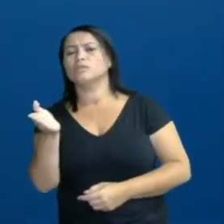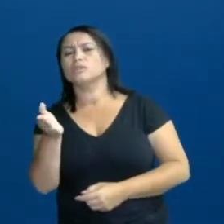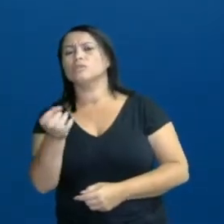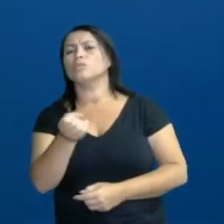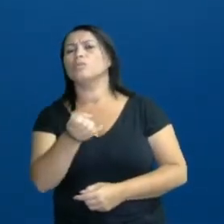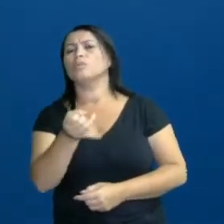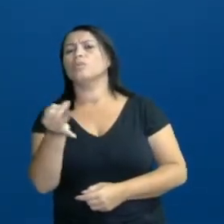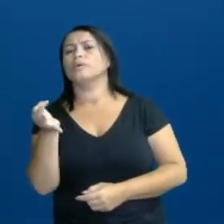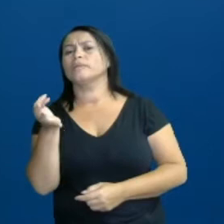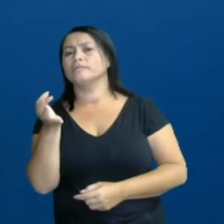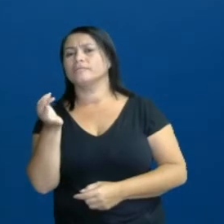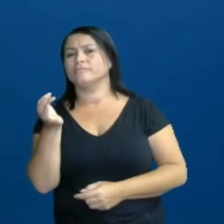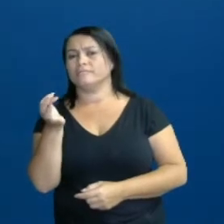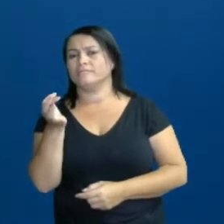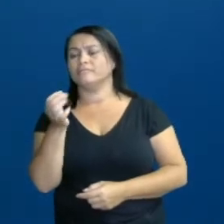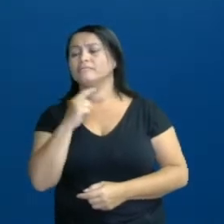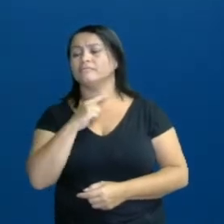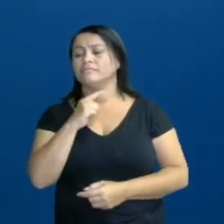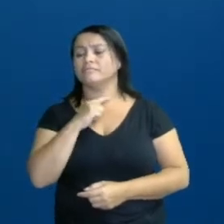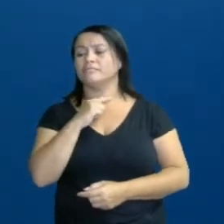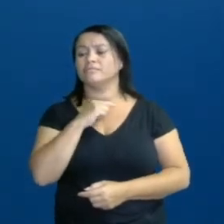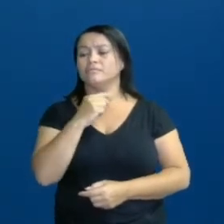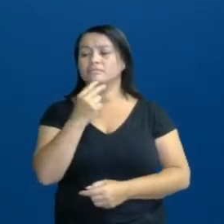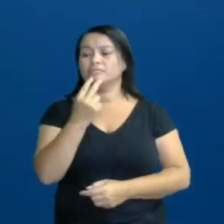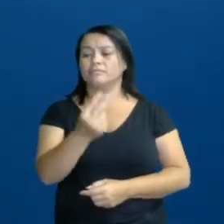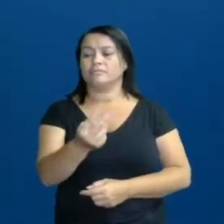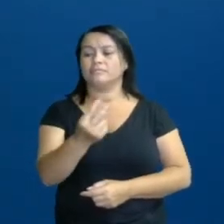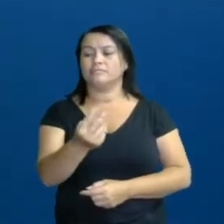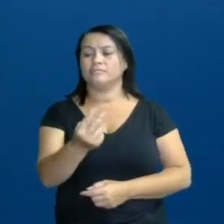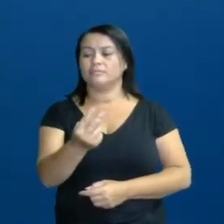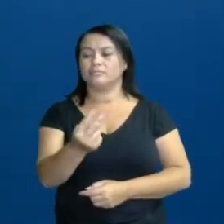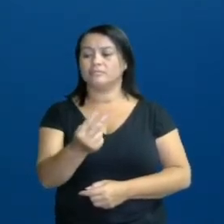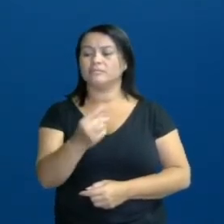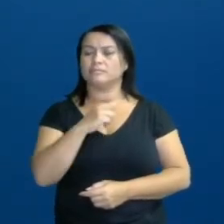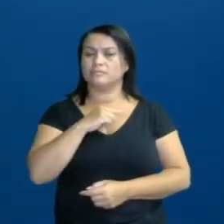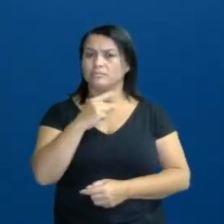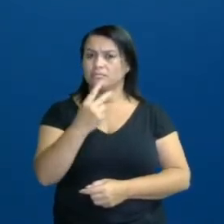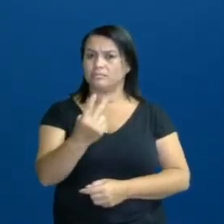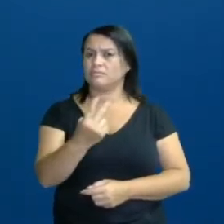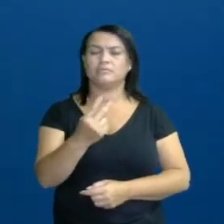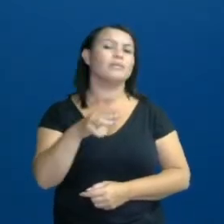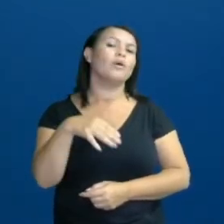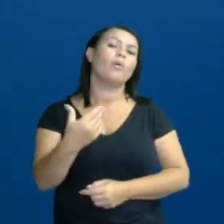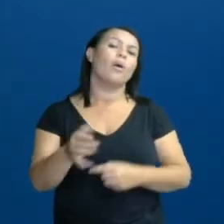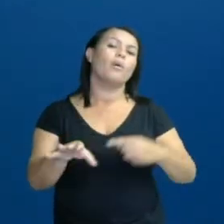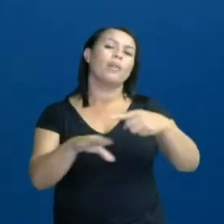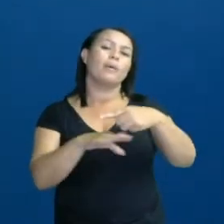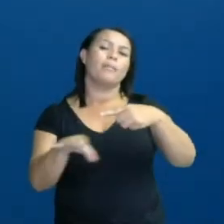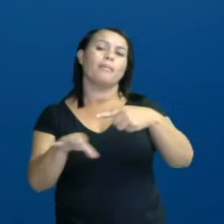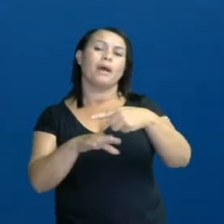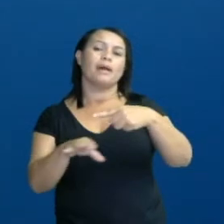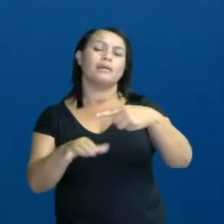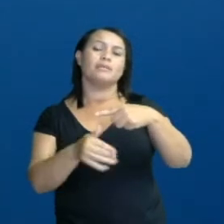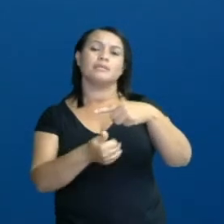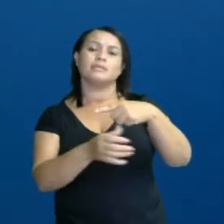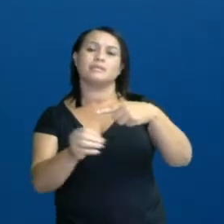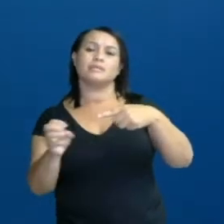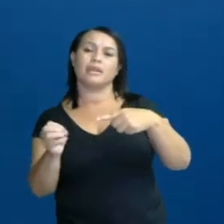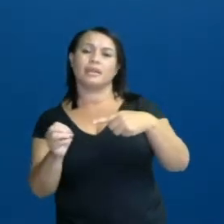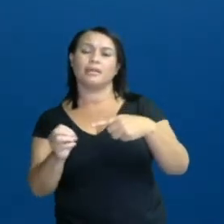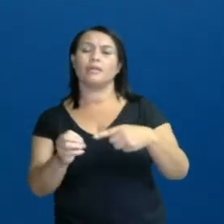tenho quantas casas? Eu tenho 2 casas. Se eu tenho 2 casas, então está em que base? Na base 100,